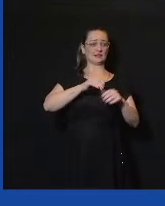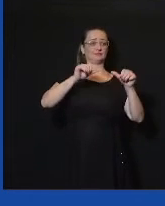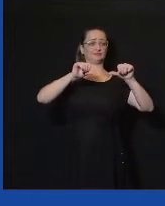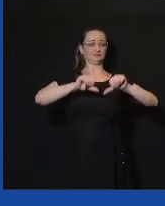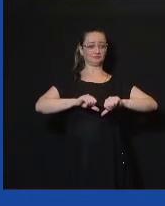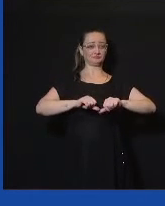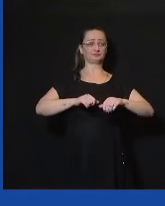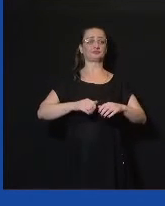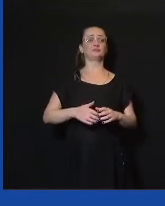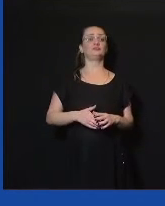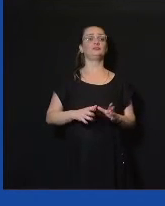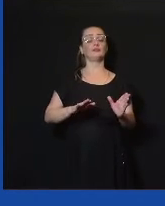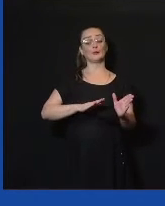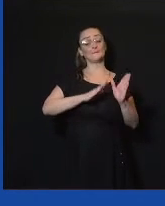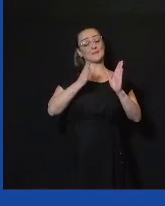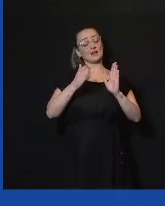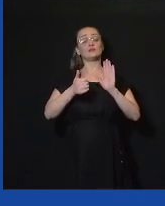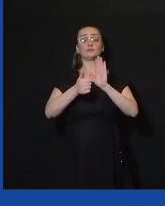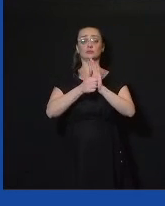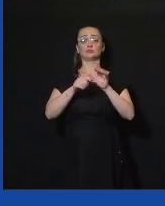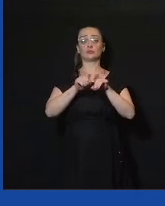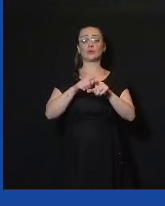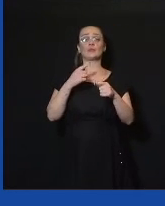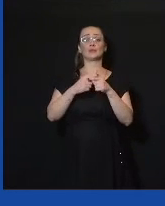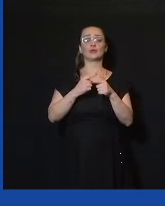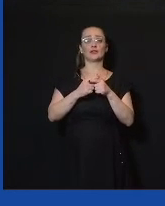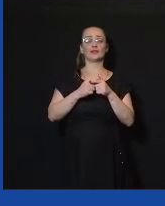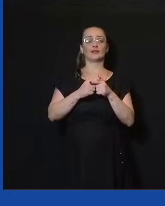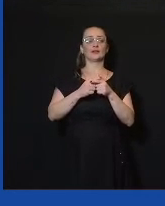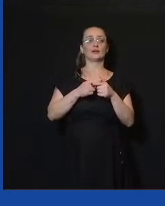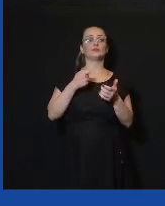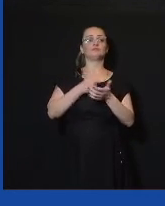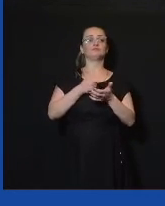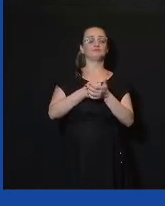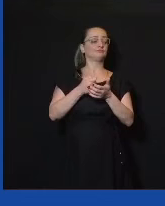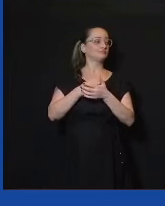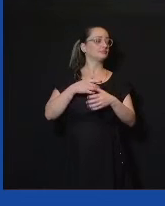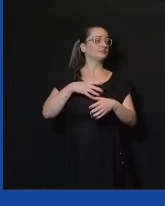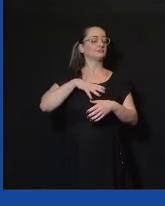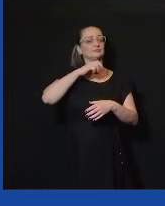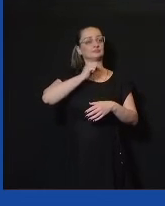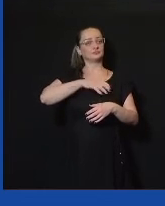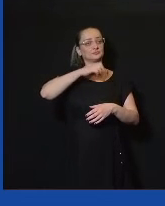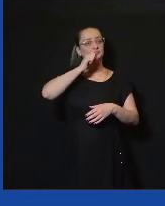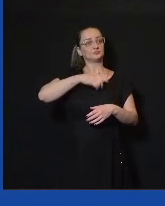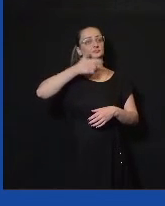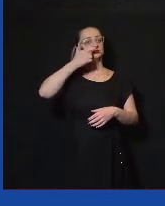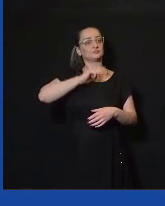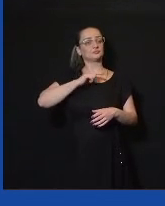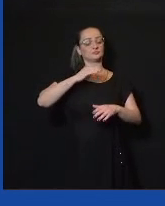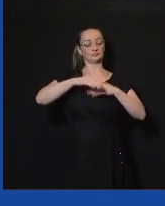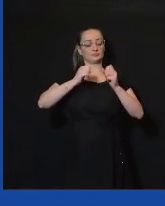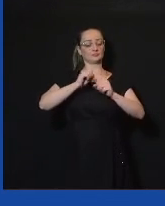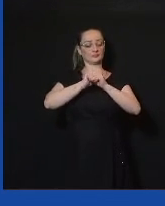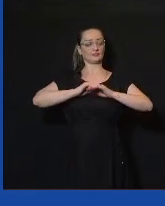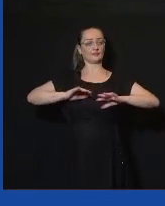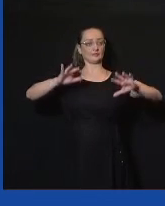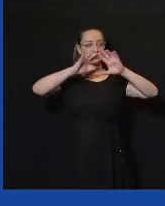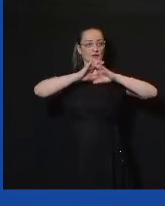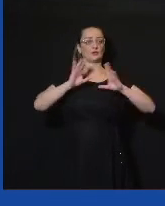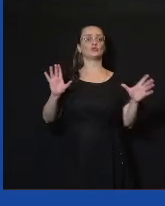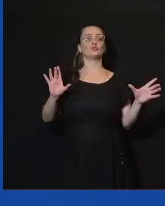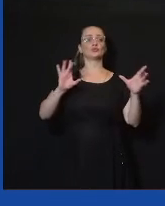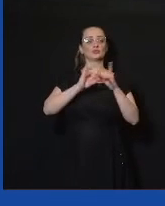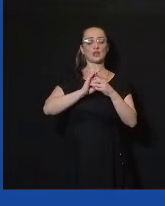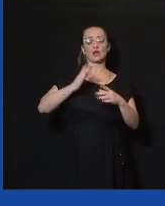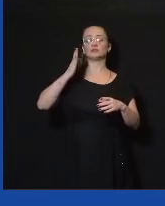ruim, guerreado, mas ao mesmo tempo é positivo porque nos obriga a ter que respirar e construir outros ambientes, outra atmosfera, capazes de juntar saberes,